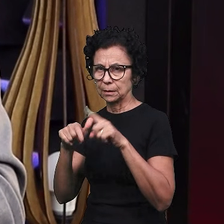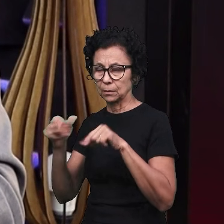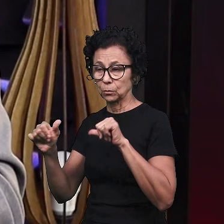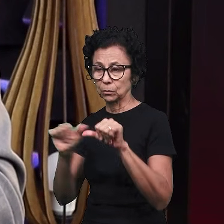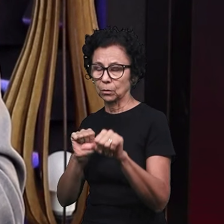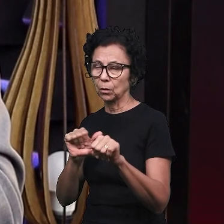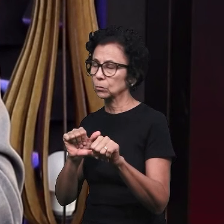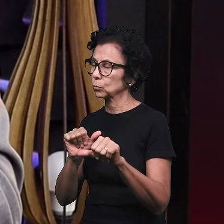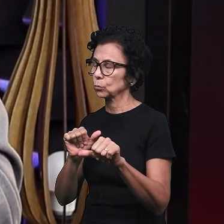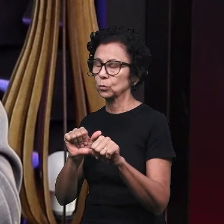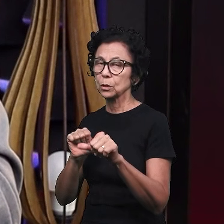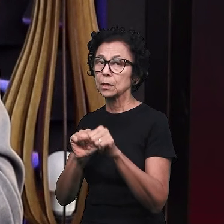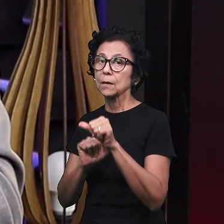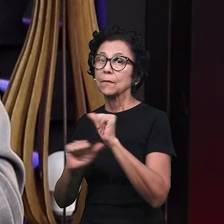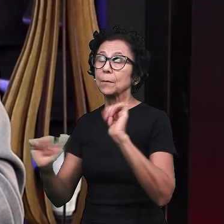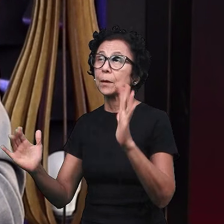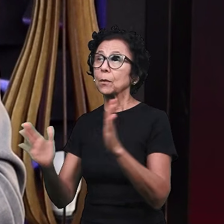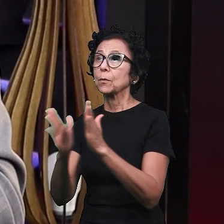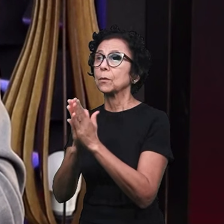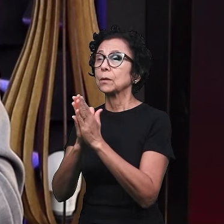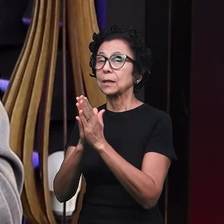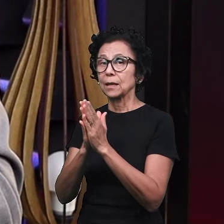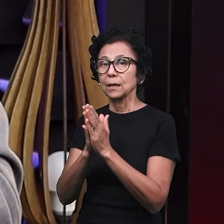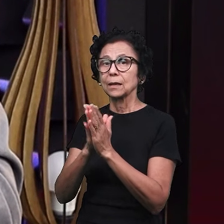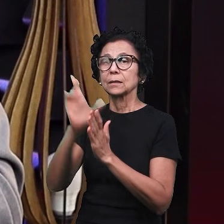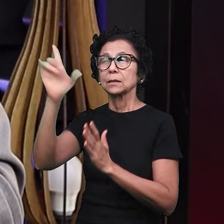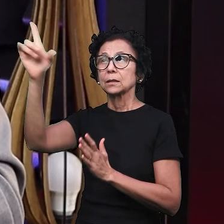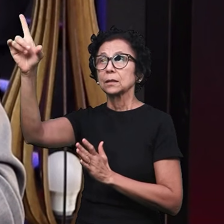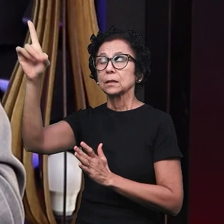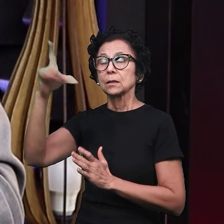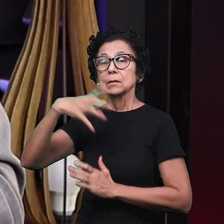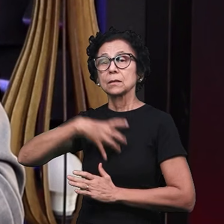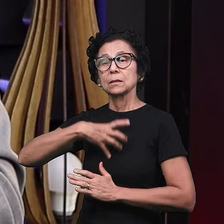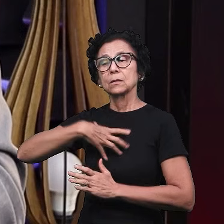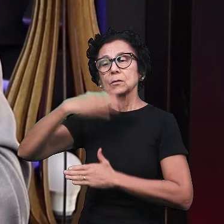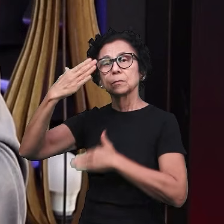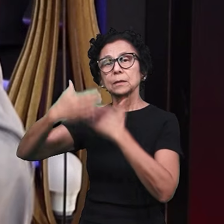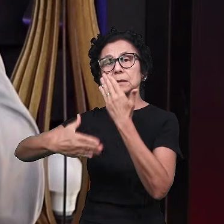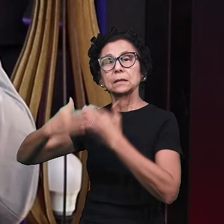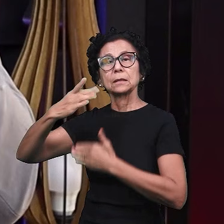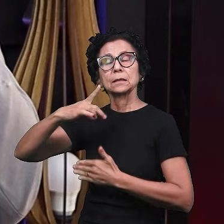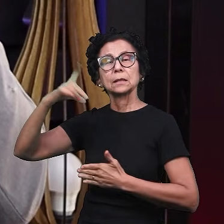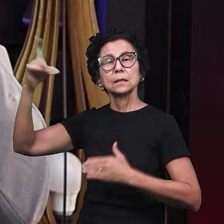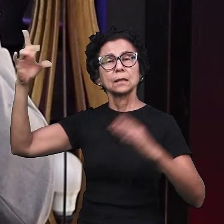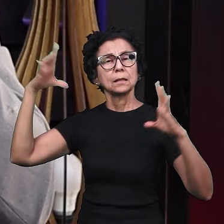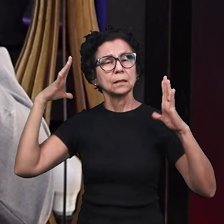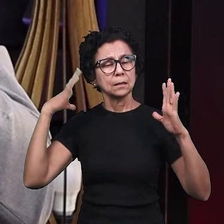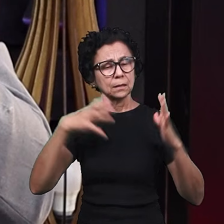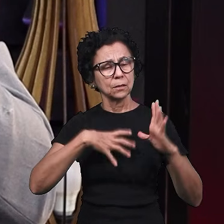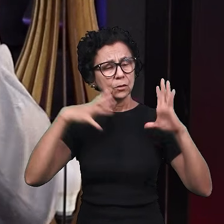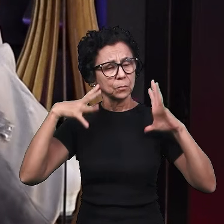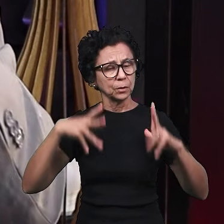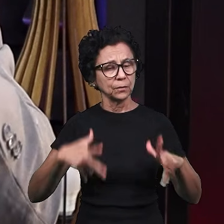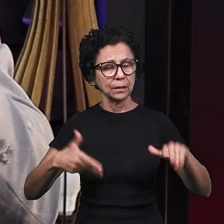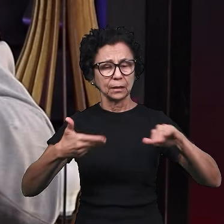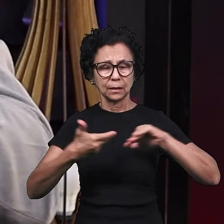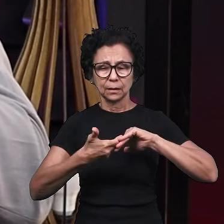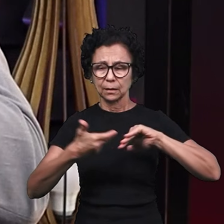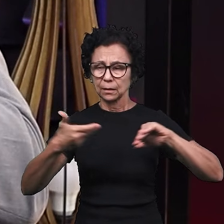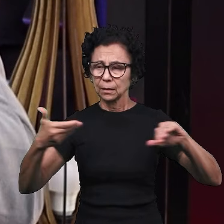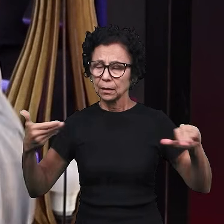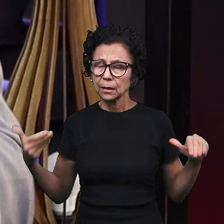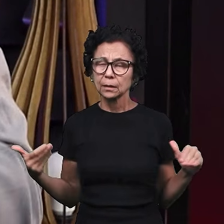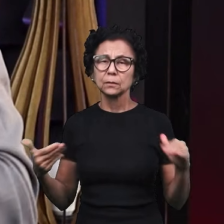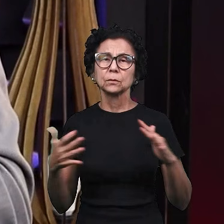com Deus. Sim. E para ouvi-lo, Sim. e para sentir a presença dele, e para se sentir também